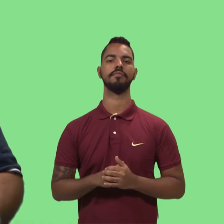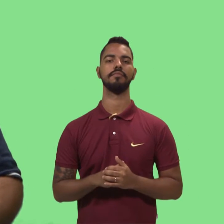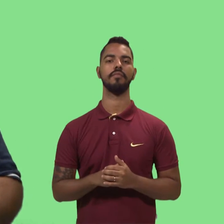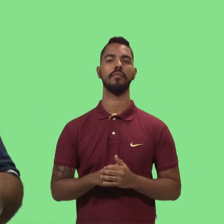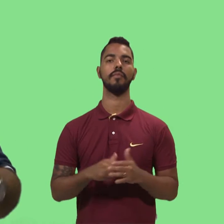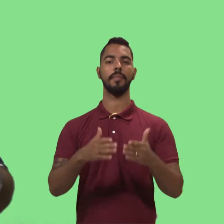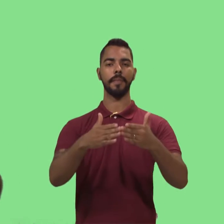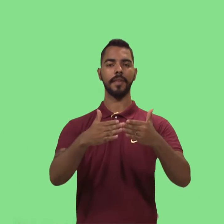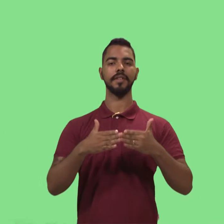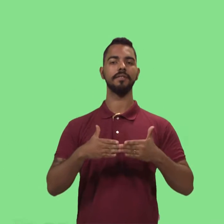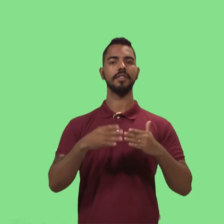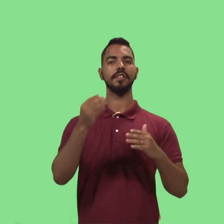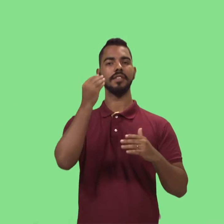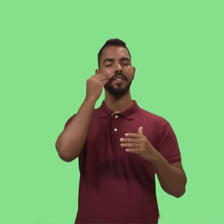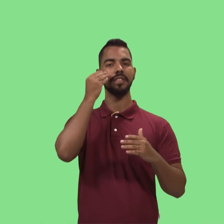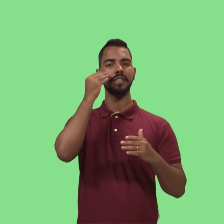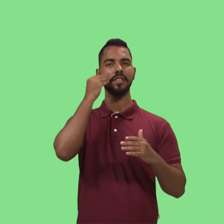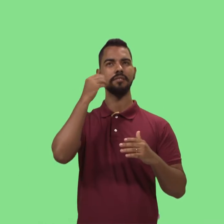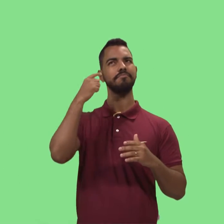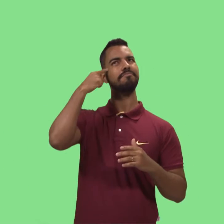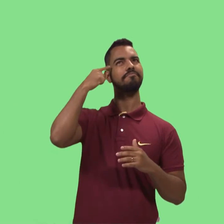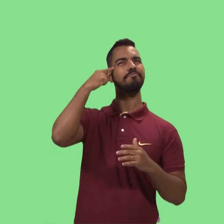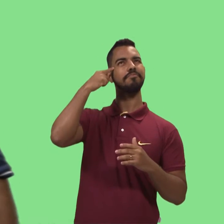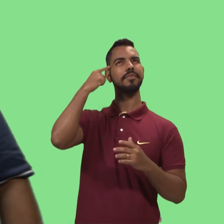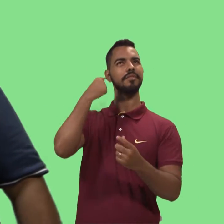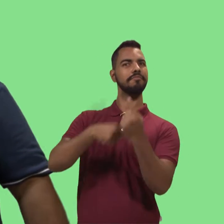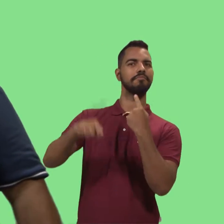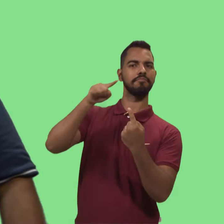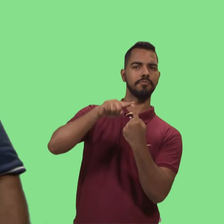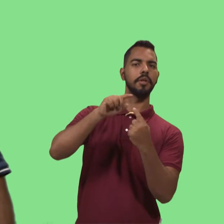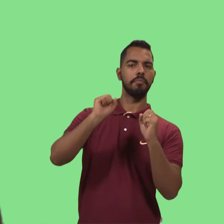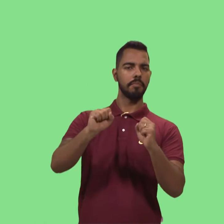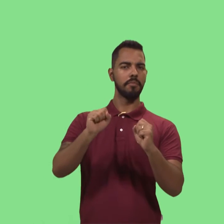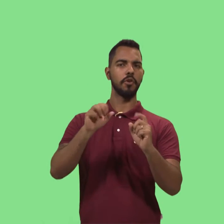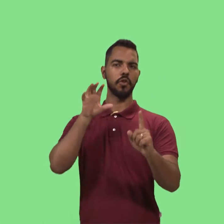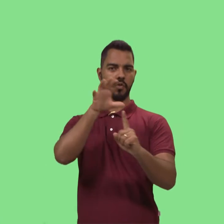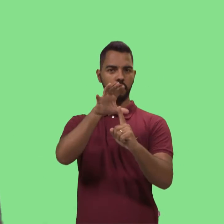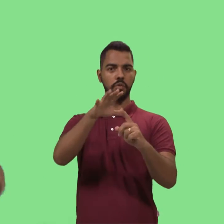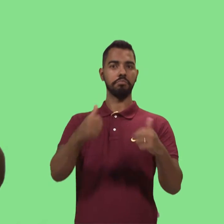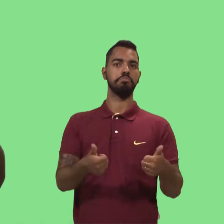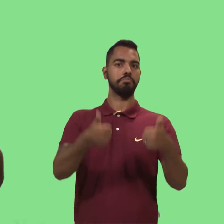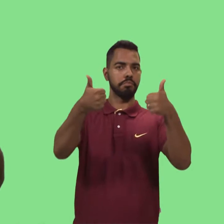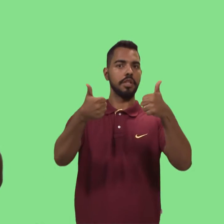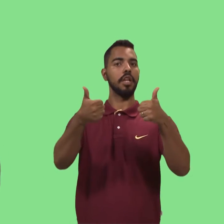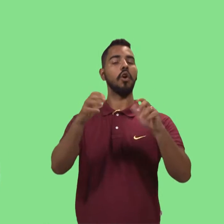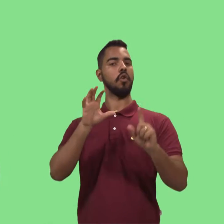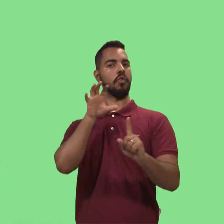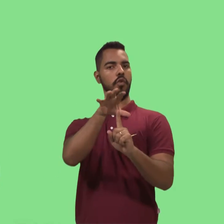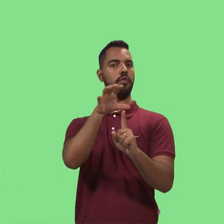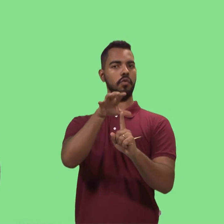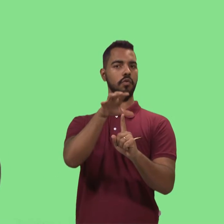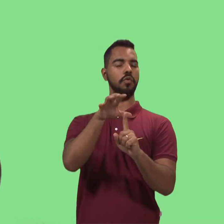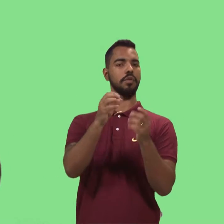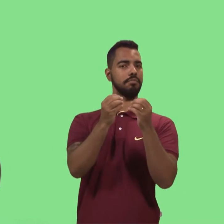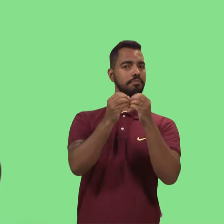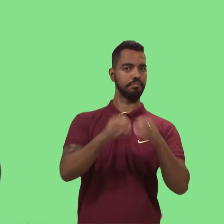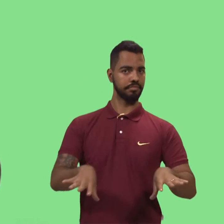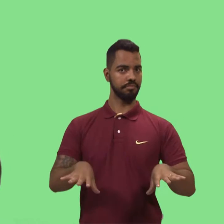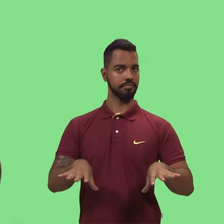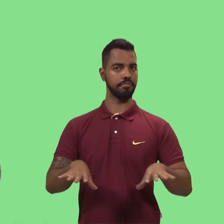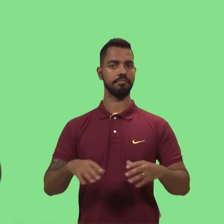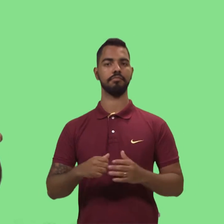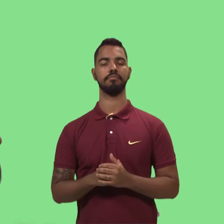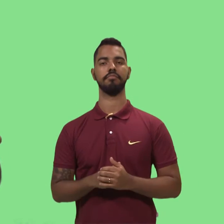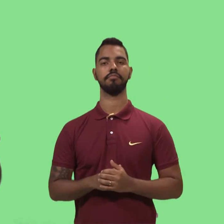interferir significativamente no processo ou fracasso do pedido. Alguma vez você já deparou com